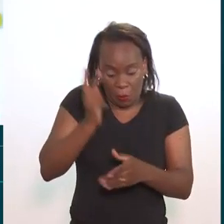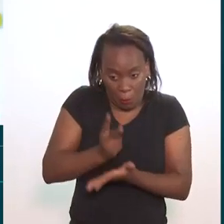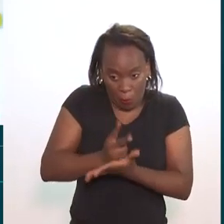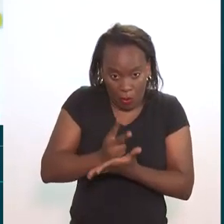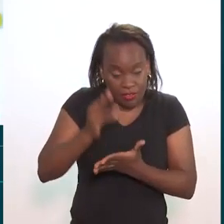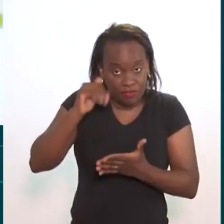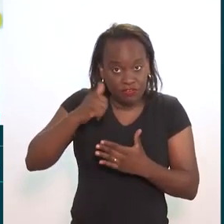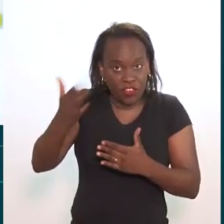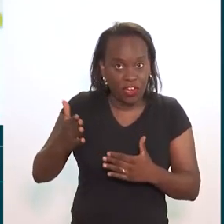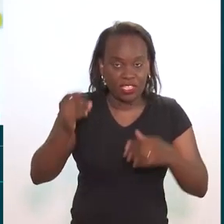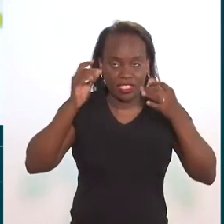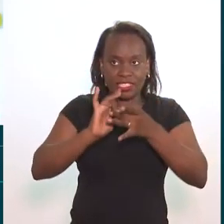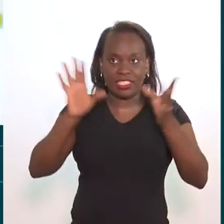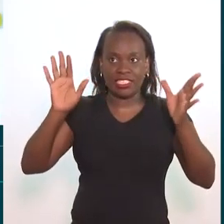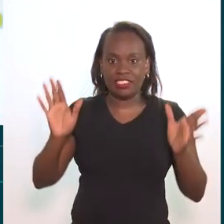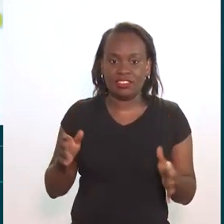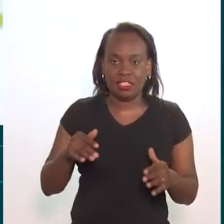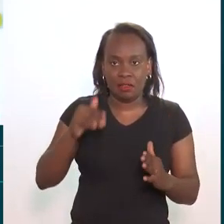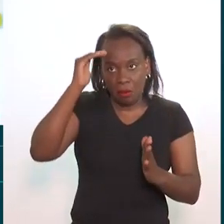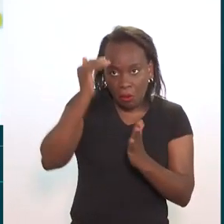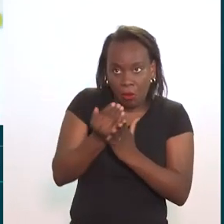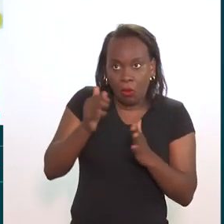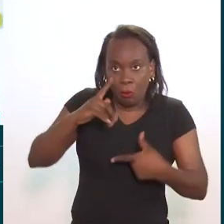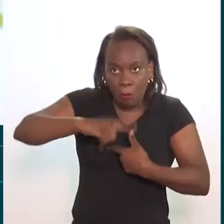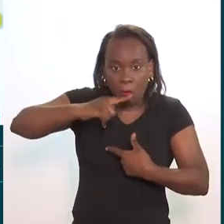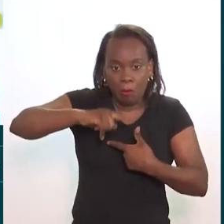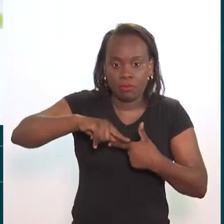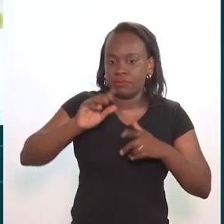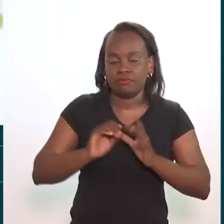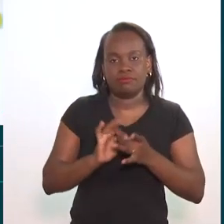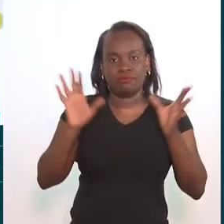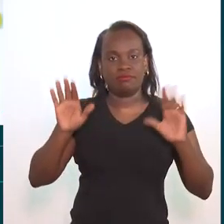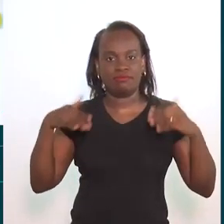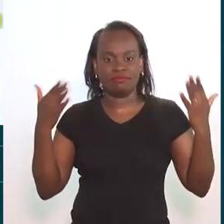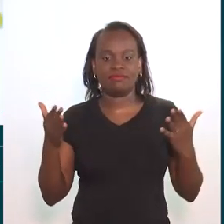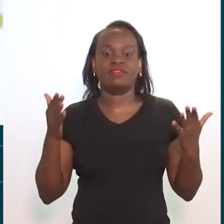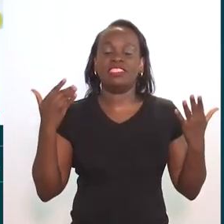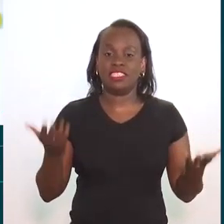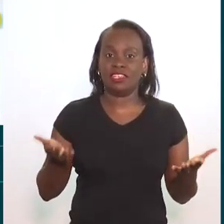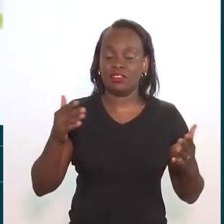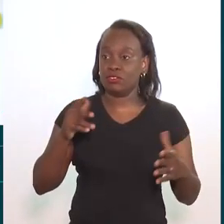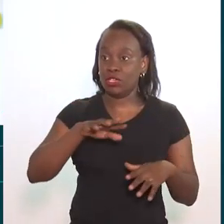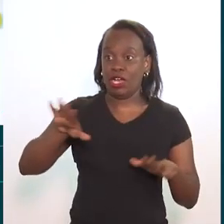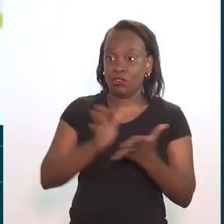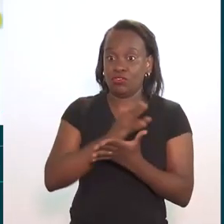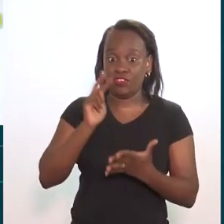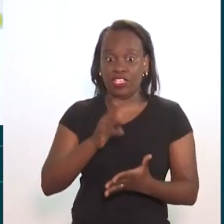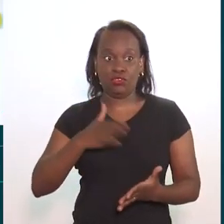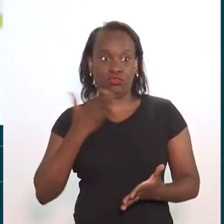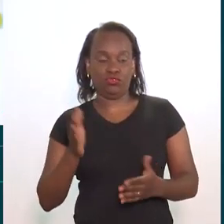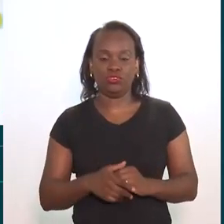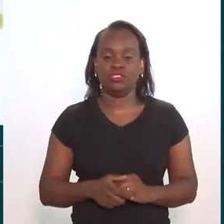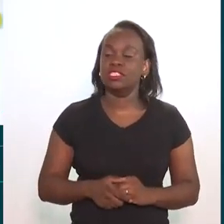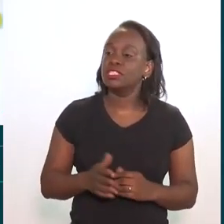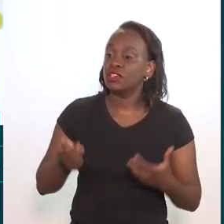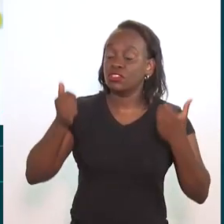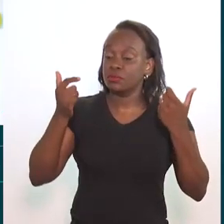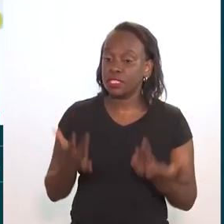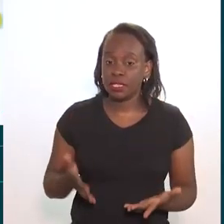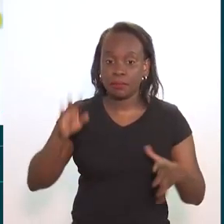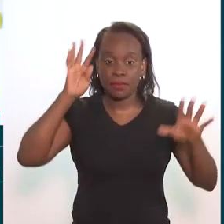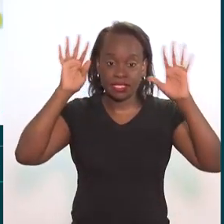né? Sim. Pensar fora da caixa, sair dos moldes, dos padrões. Exatamente. Assusta.